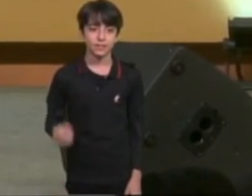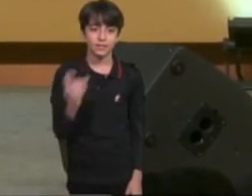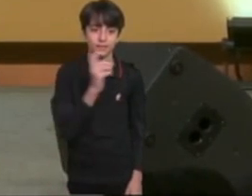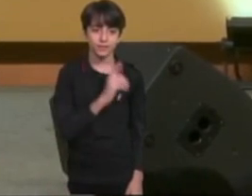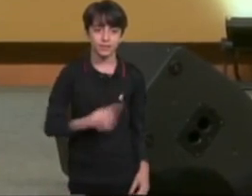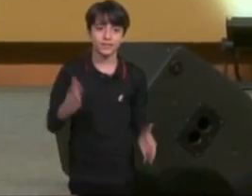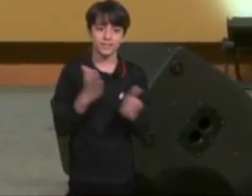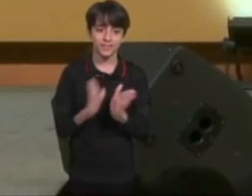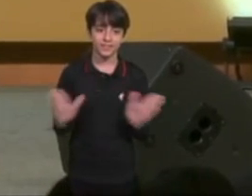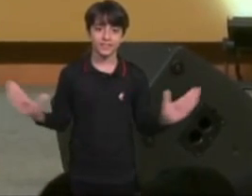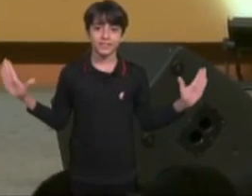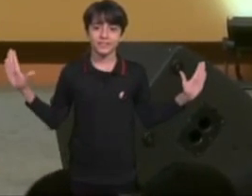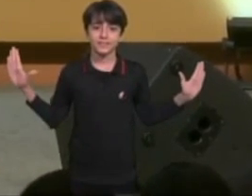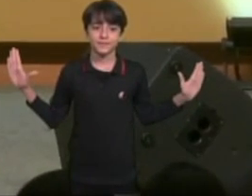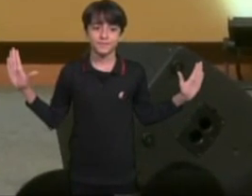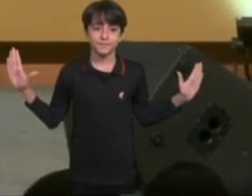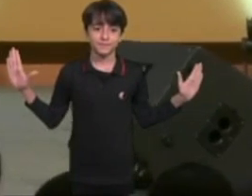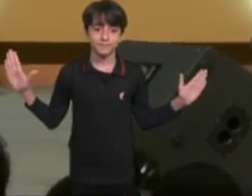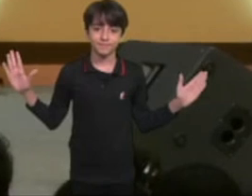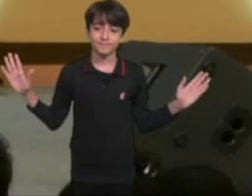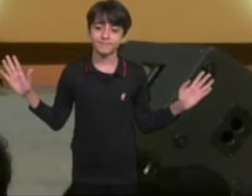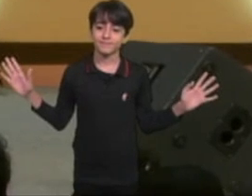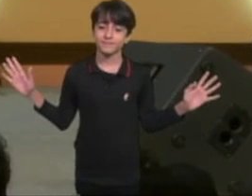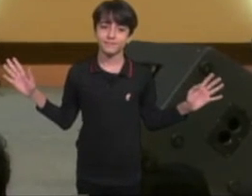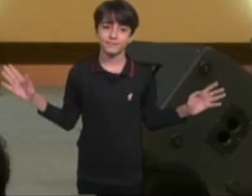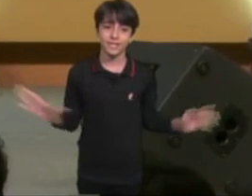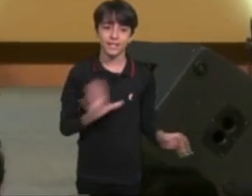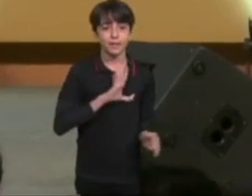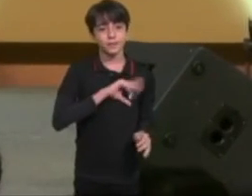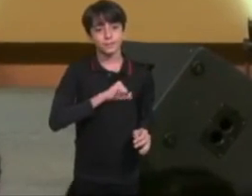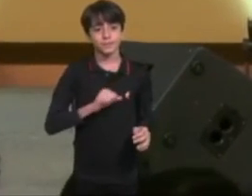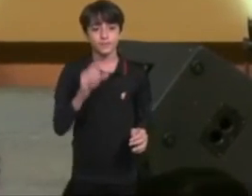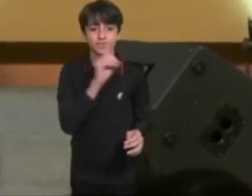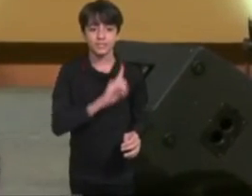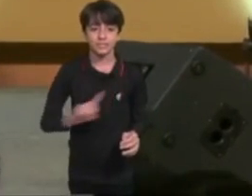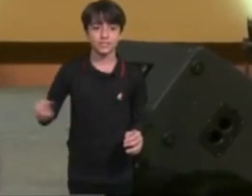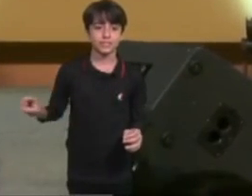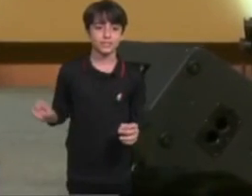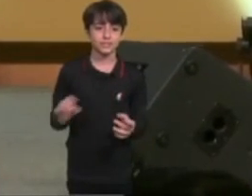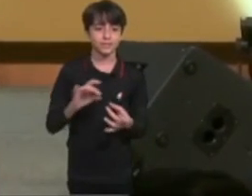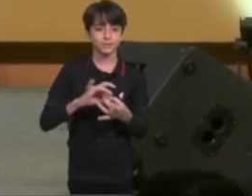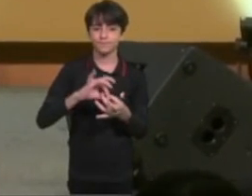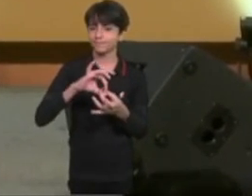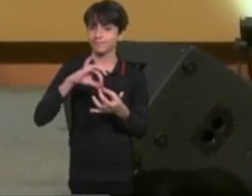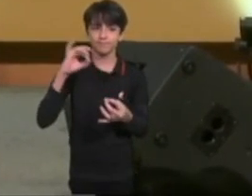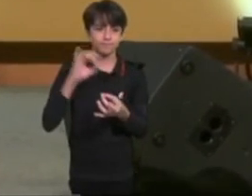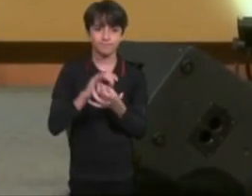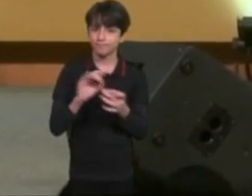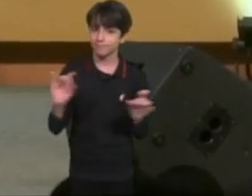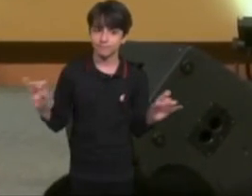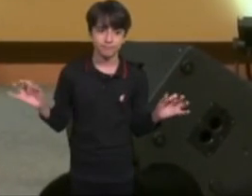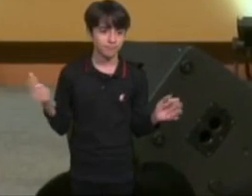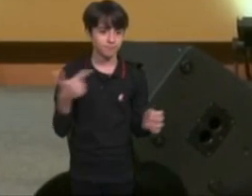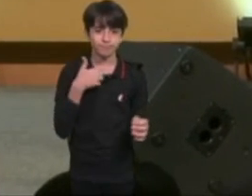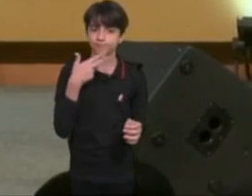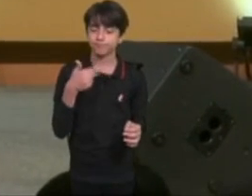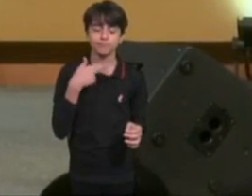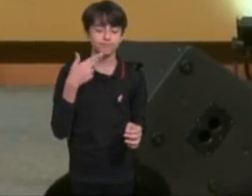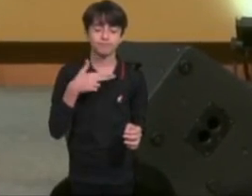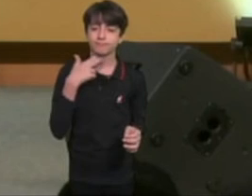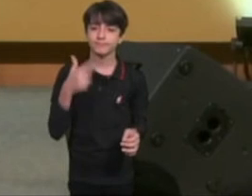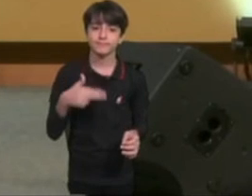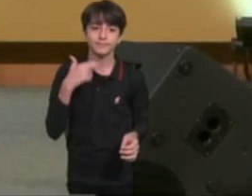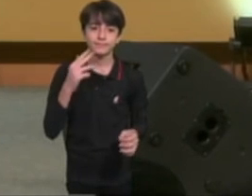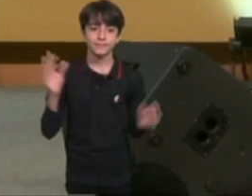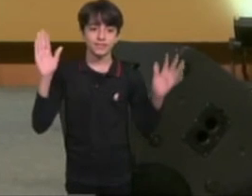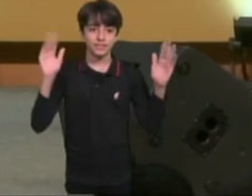abertos Deus não lança em rosto o amor de Deus não se pode medir a grandeza de Deus pelo homem